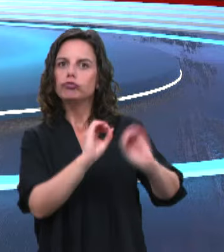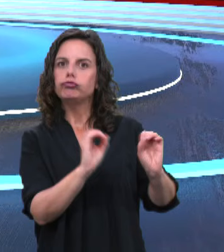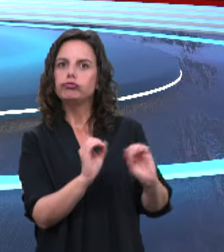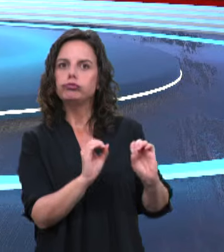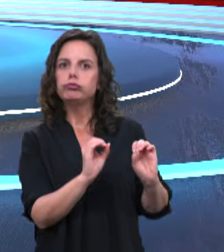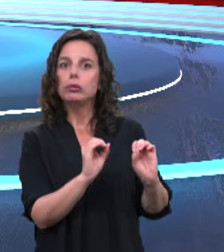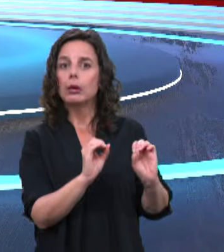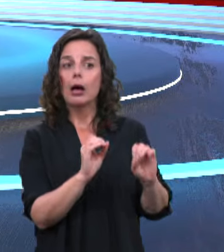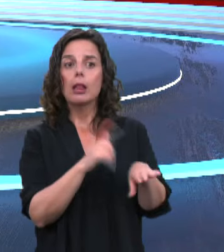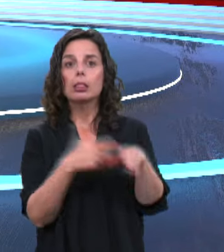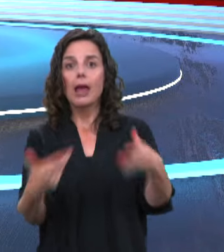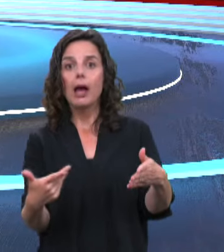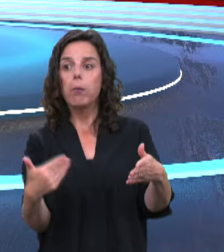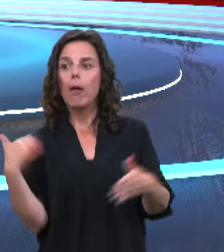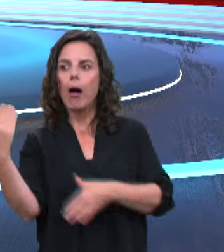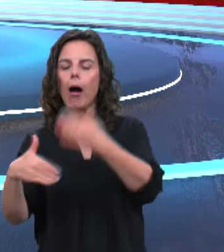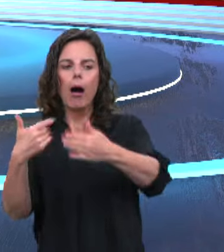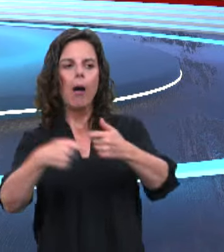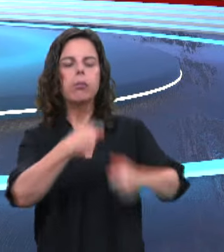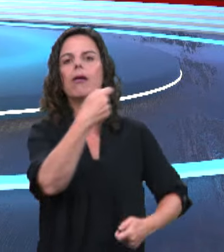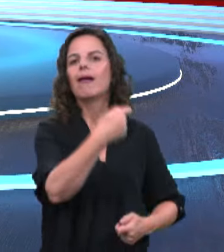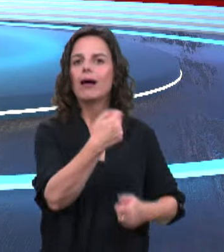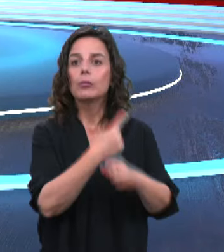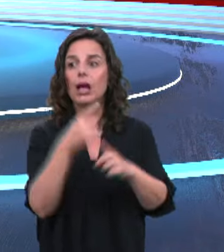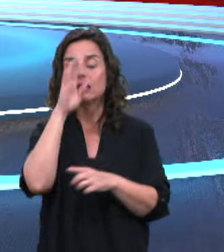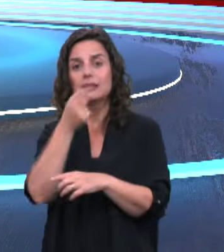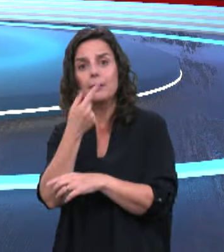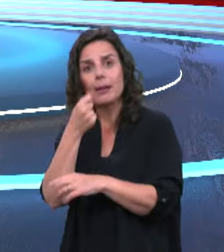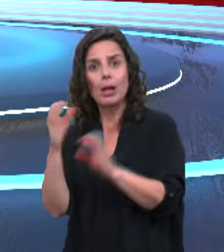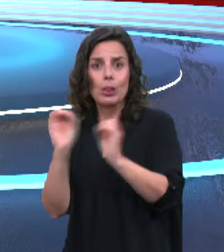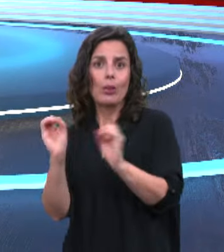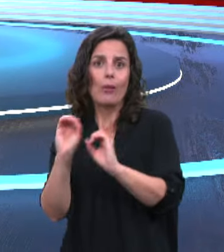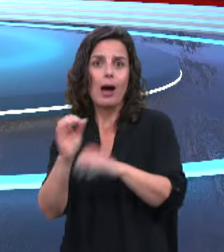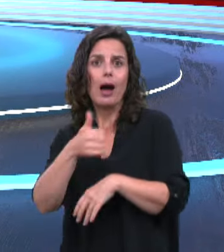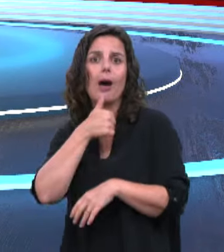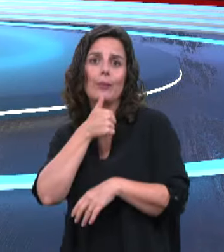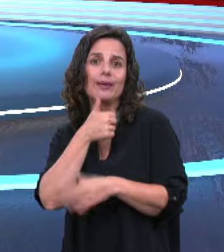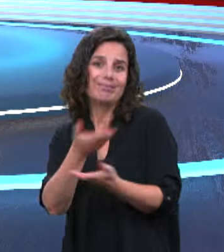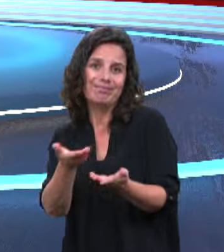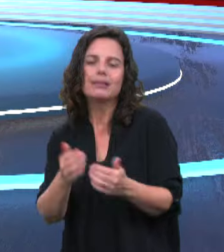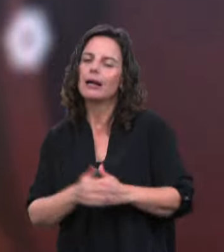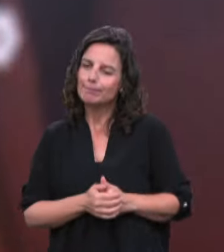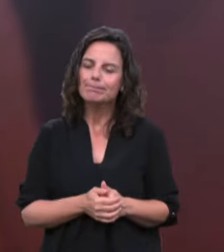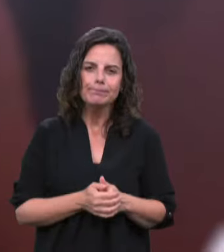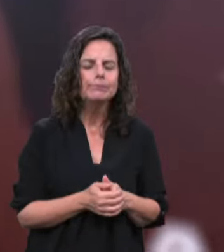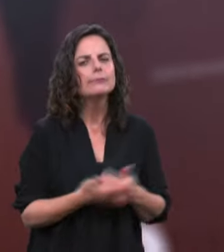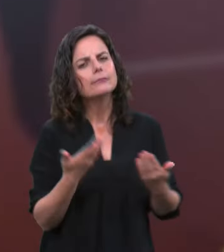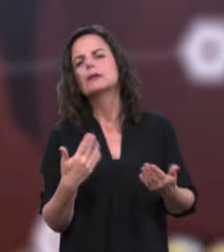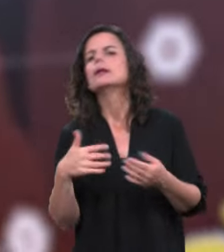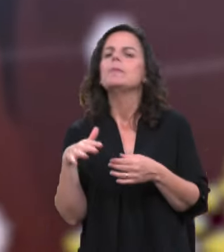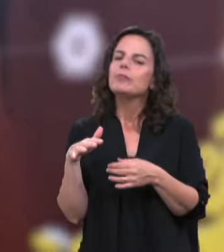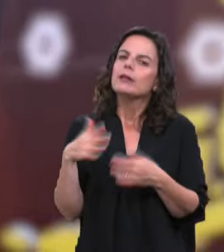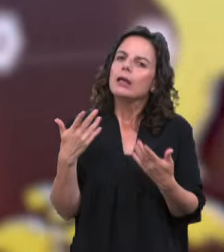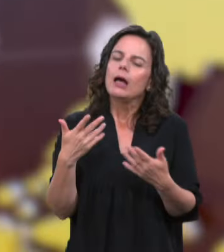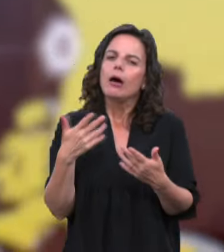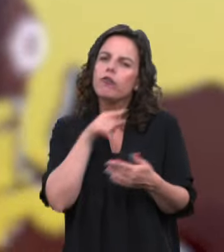ficariam facilmente desatualizados, porque estes medicamentos, não existindo, eles não os aprenderam na faculdade, com certeza. Naturalmente. Dedicam uma área